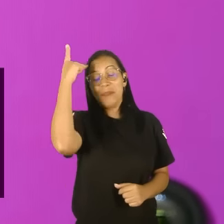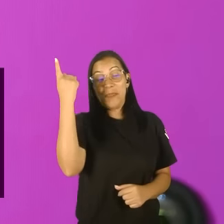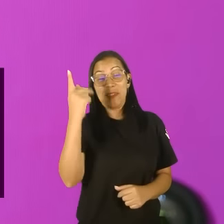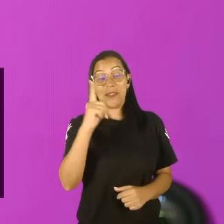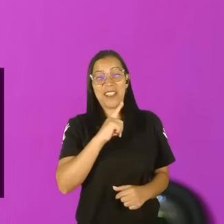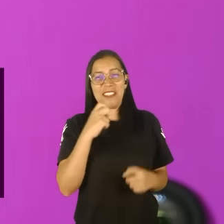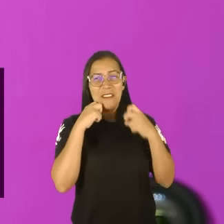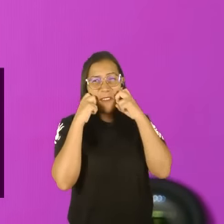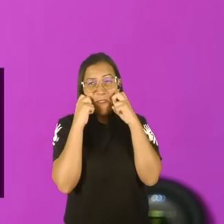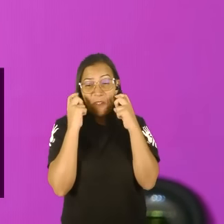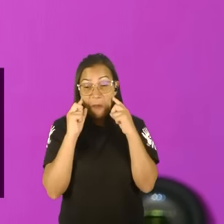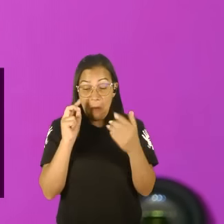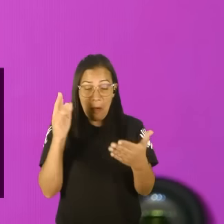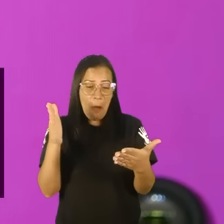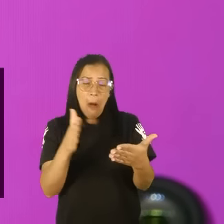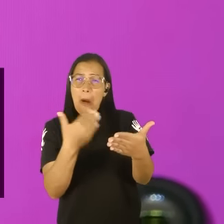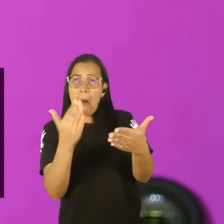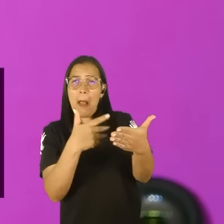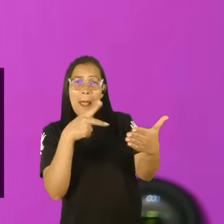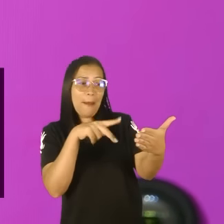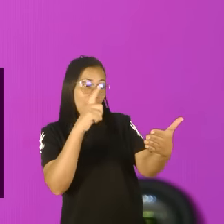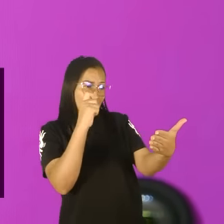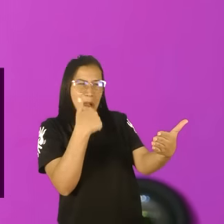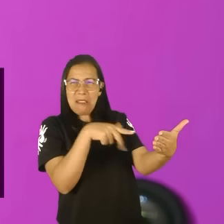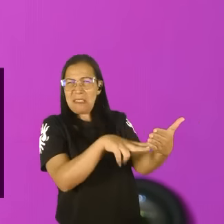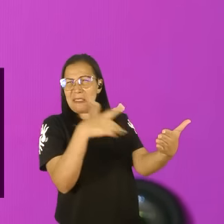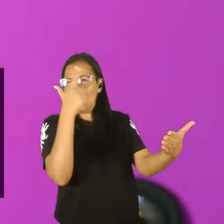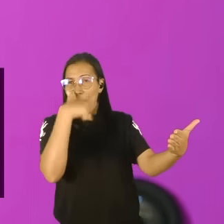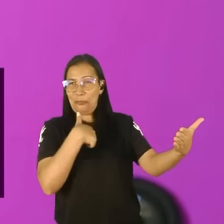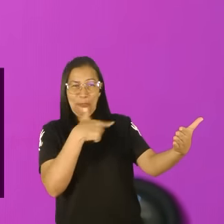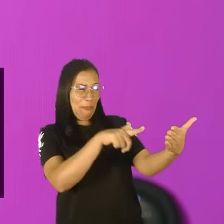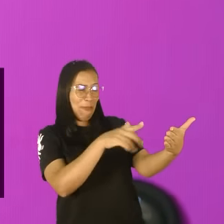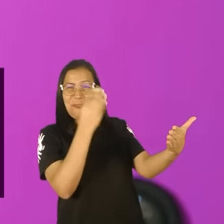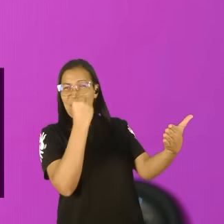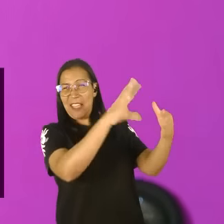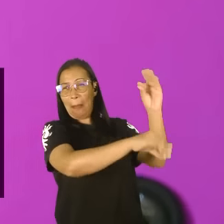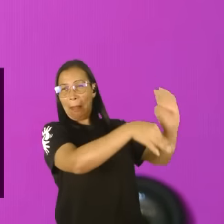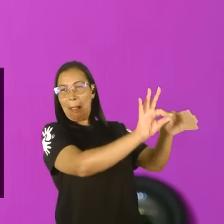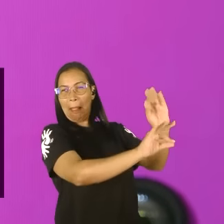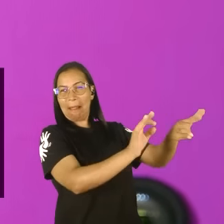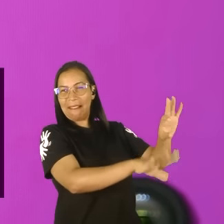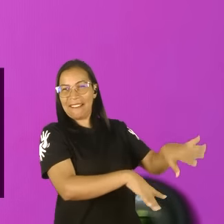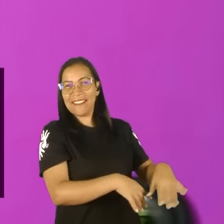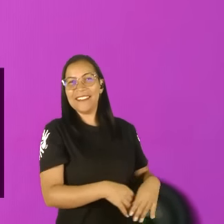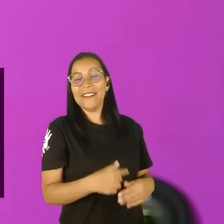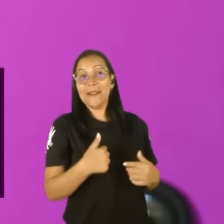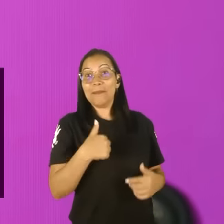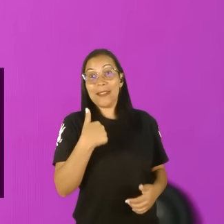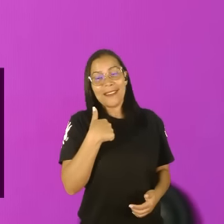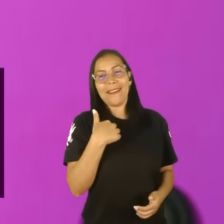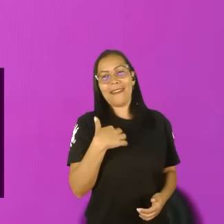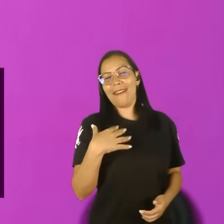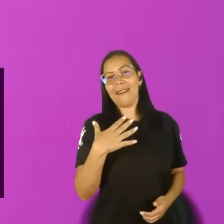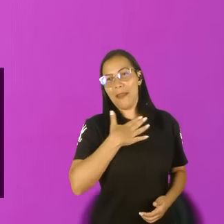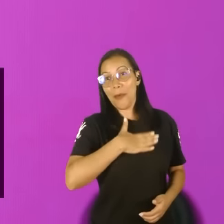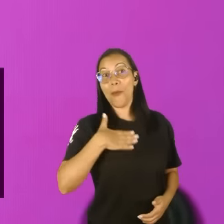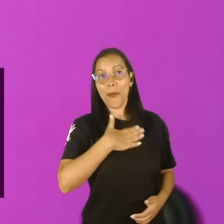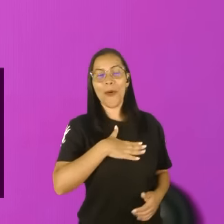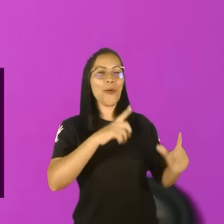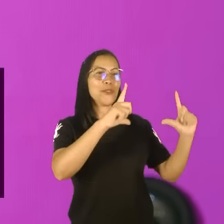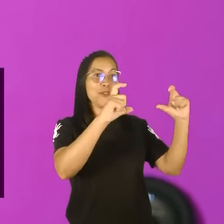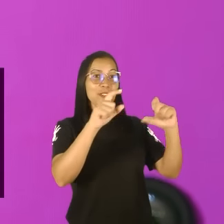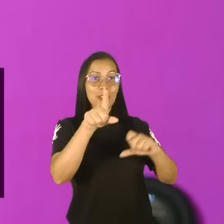essa foto, olha como eu estava horrível, olha como minha roupa. Mas eu, particularmente, eu gosto de muitas fotos. Você que me acompanha no Instagram